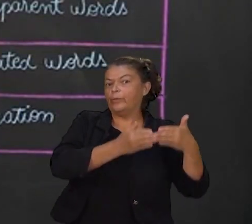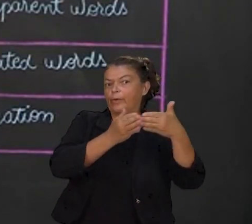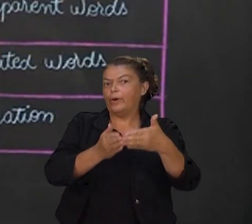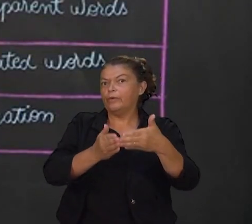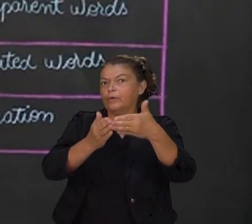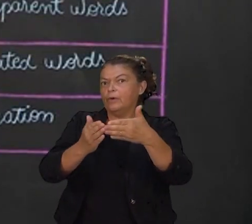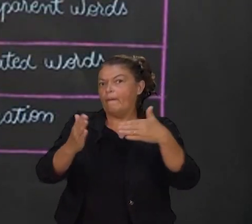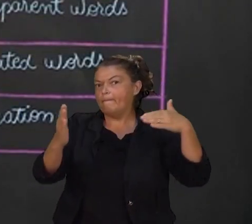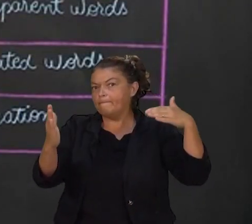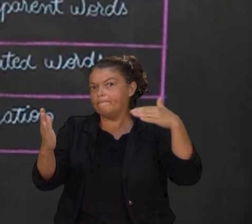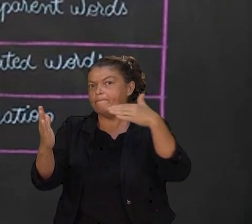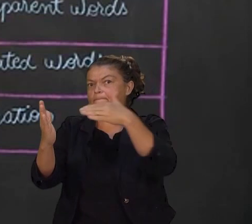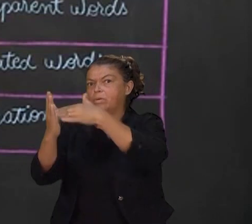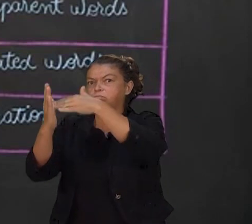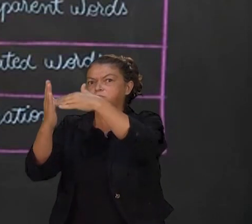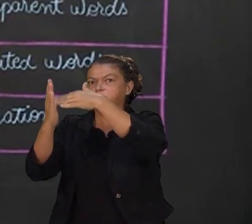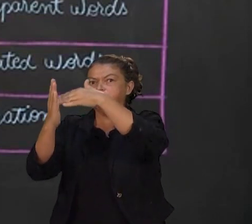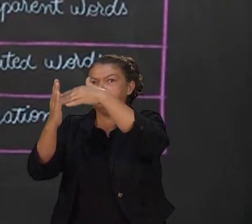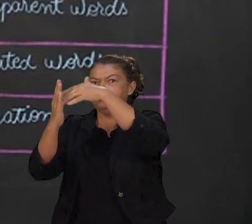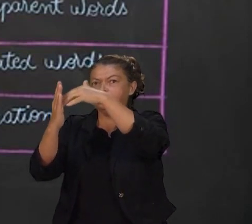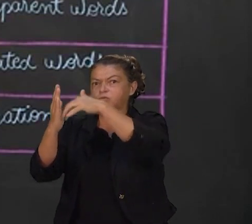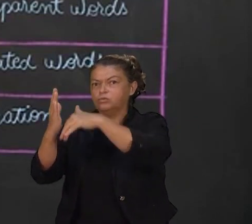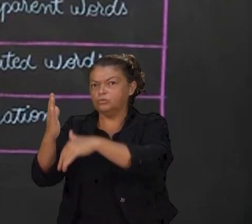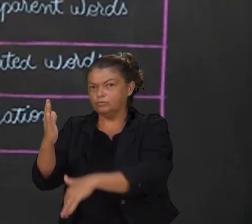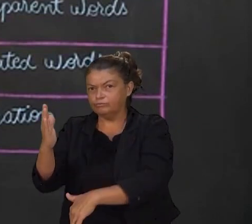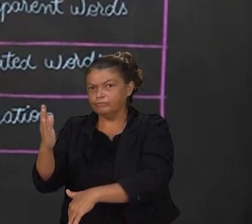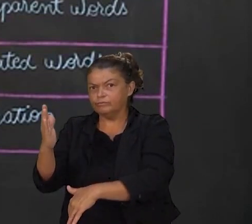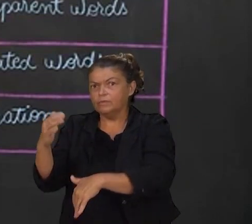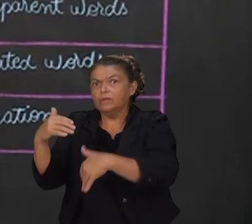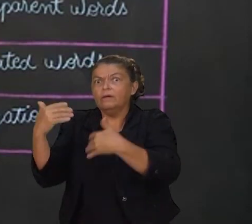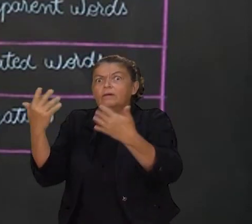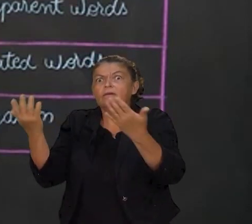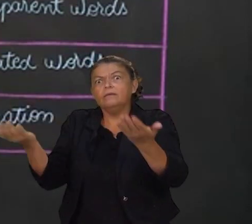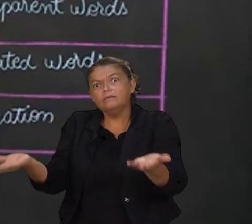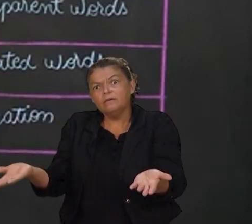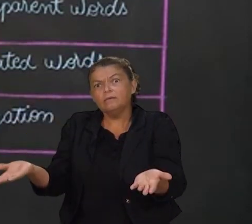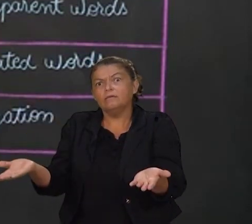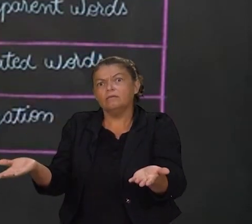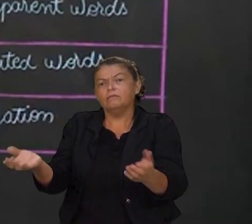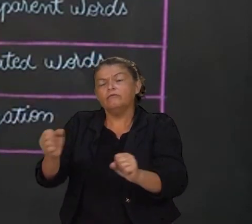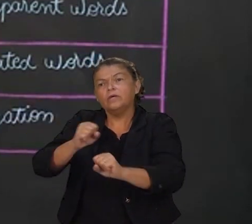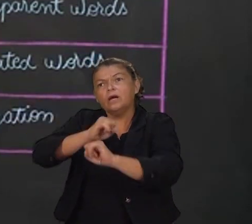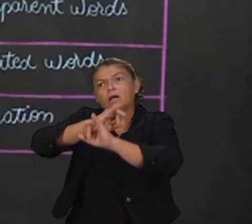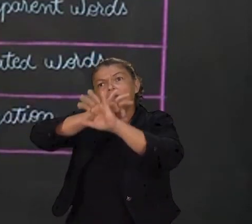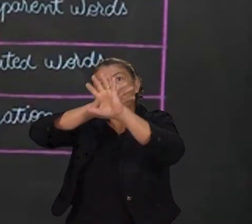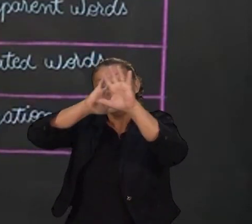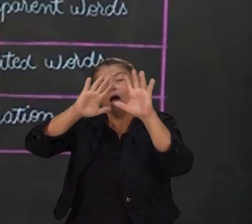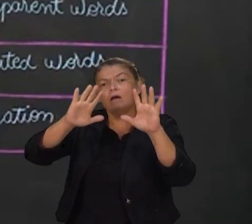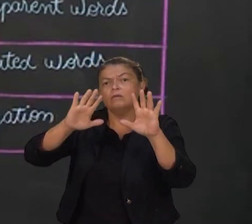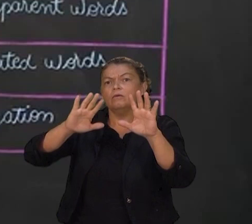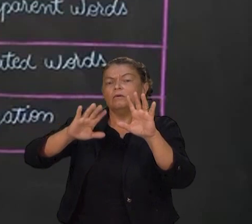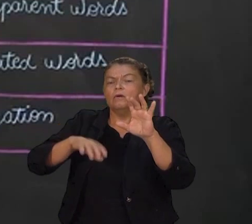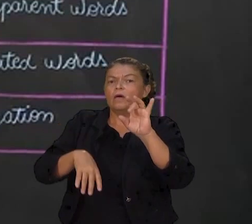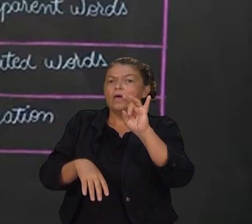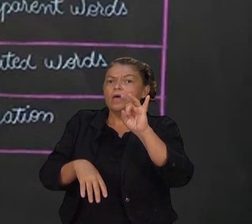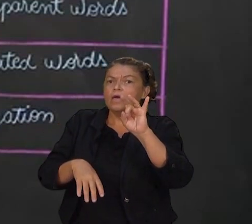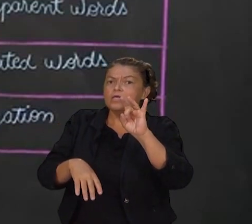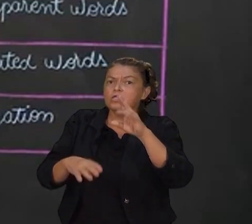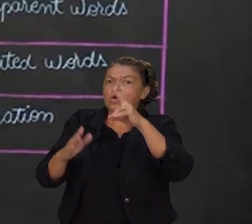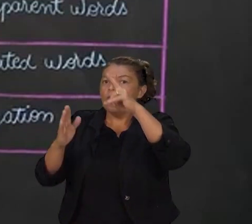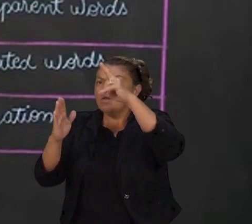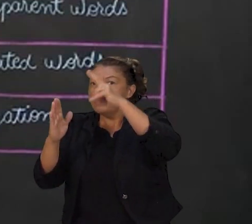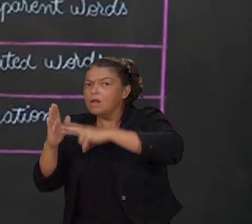iceberg. Teacher, mas eu não sei o significado de struck. Mas ele fica, de certa forma, claro para você. Porque eu já vi que a outra data